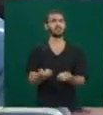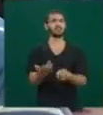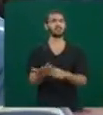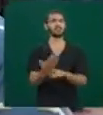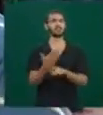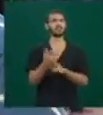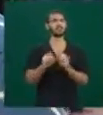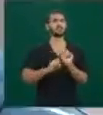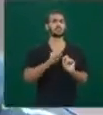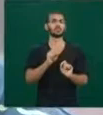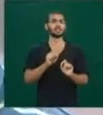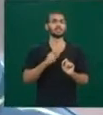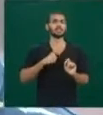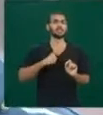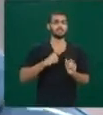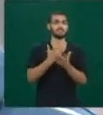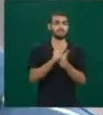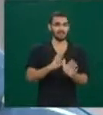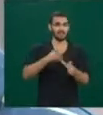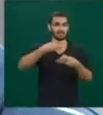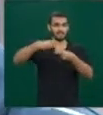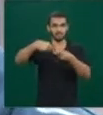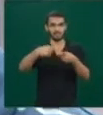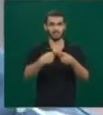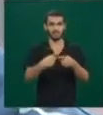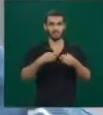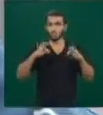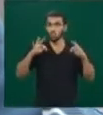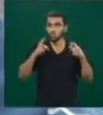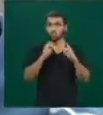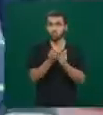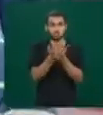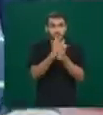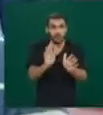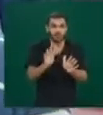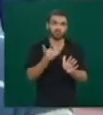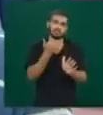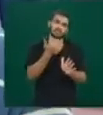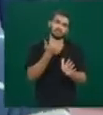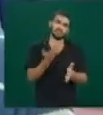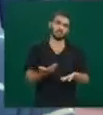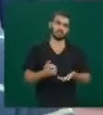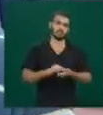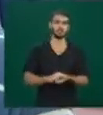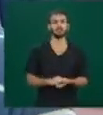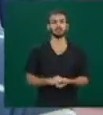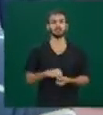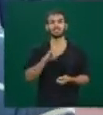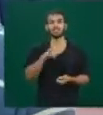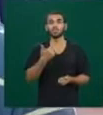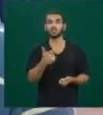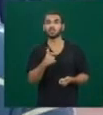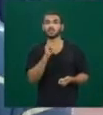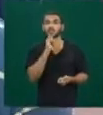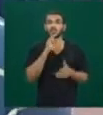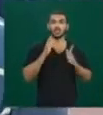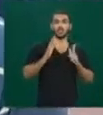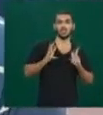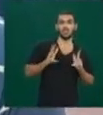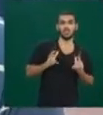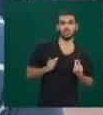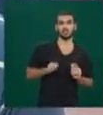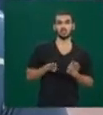controle dos micro-organismos, já que a eliminação total deles é impossível. Sem o processo de desinfecção, limpeza